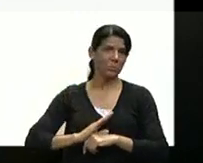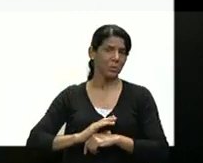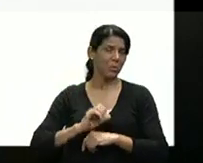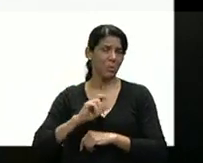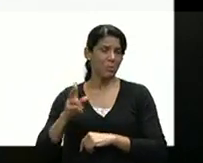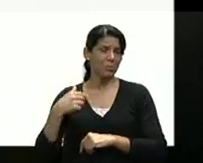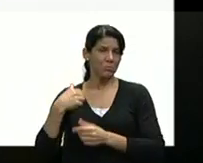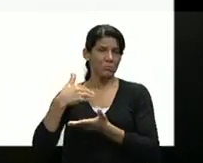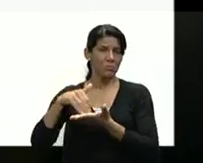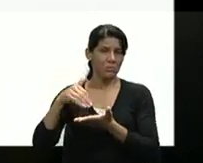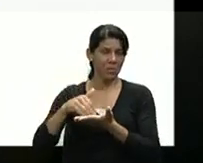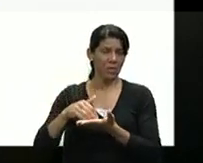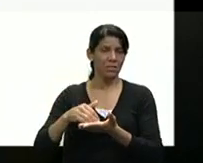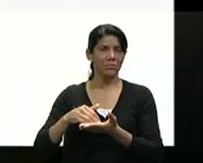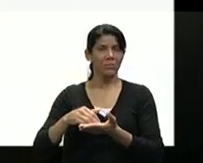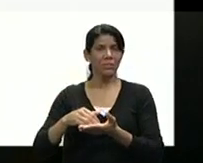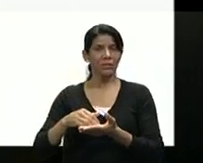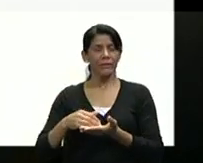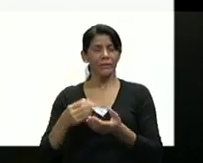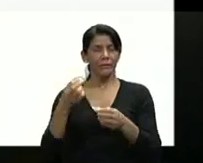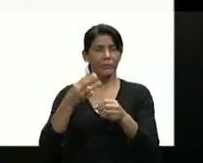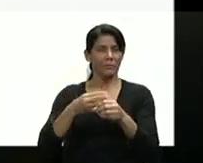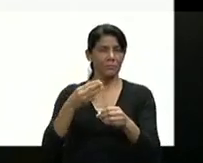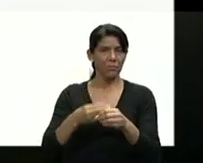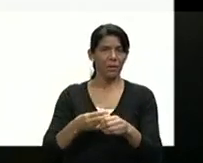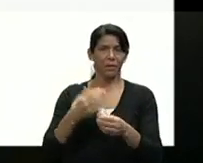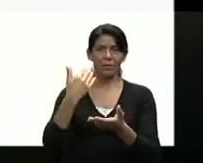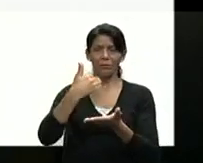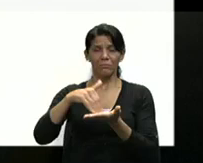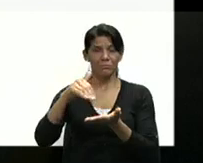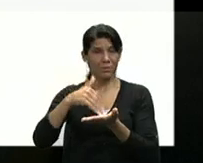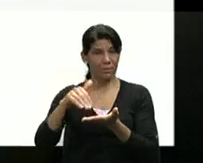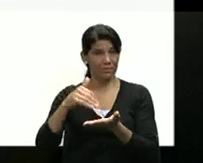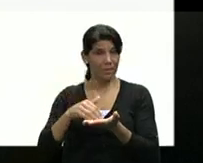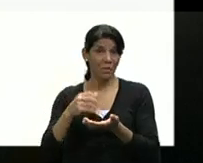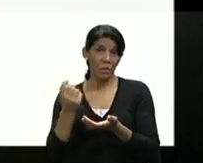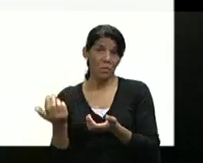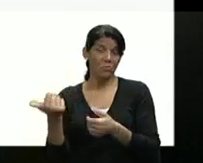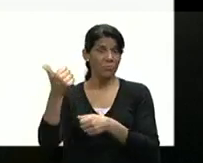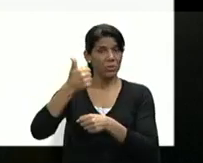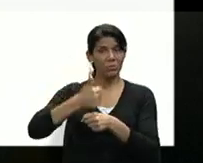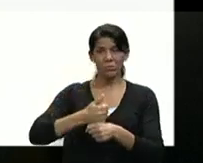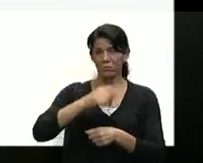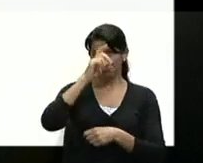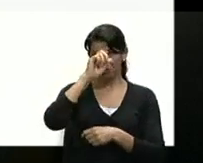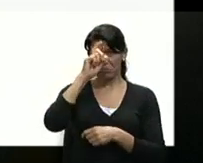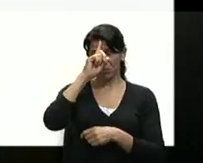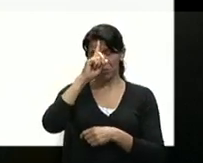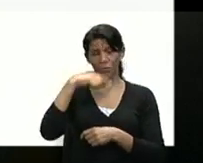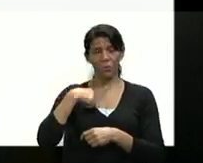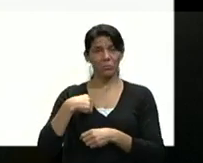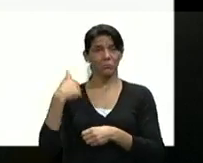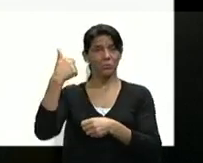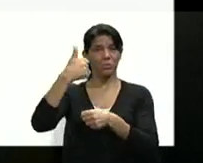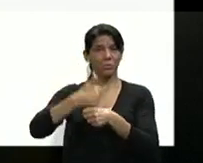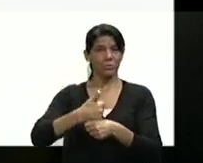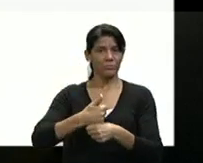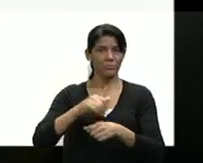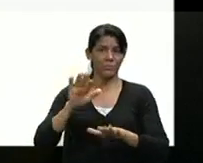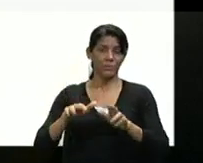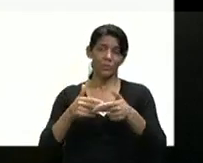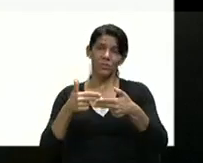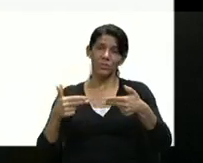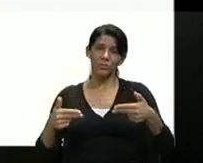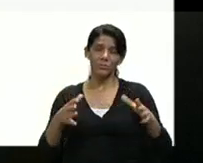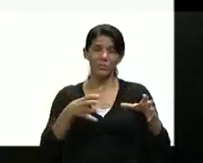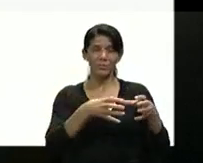municipal, um secretário estadual de saúde, trabalhando com gestão, ou um diretor de unidade, ou um diretor de